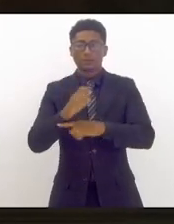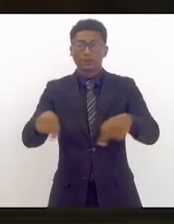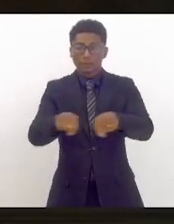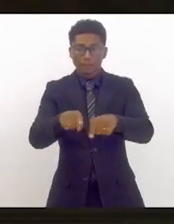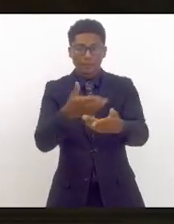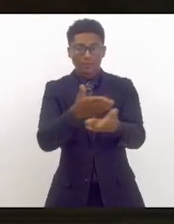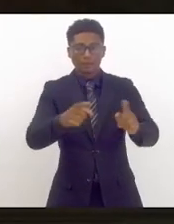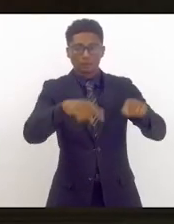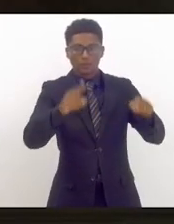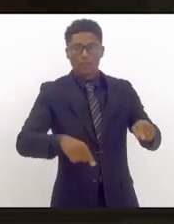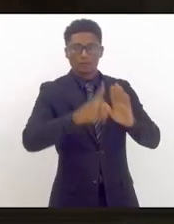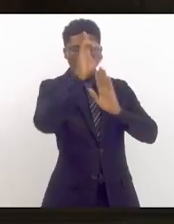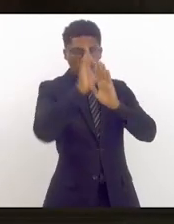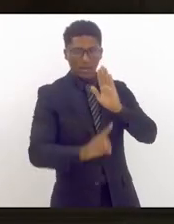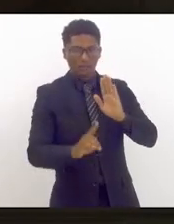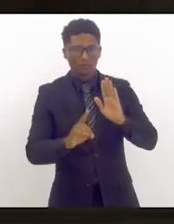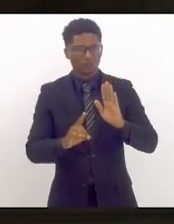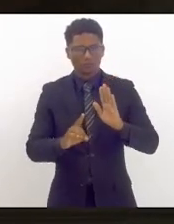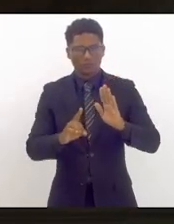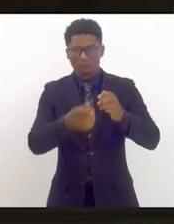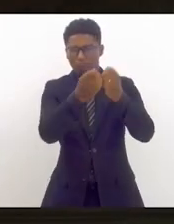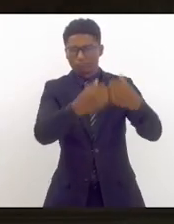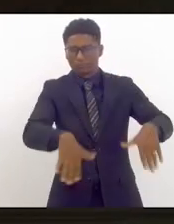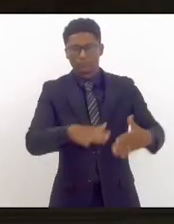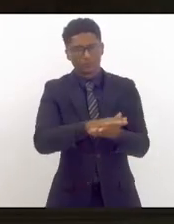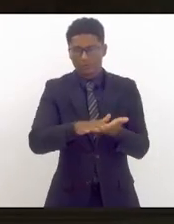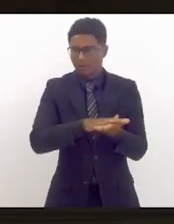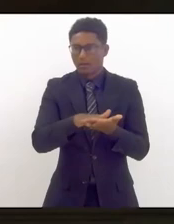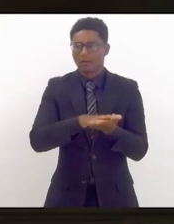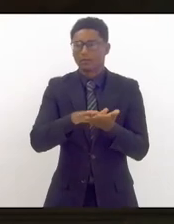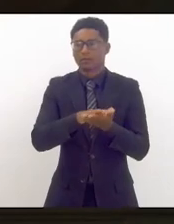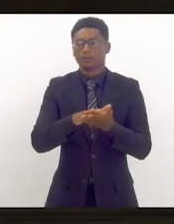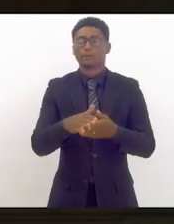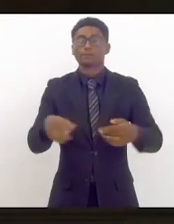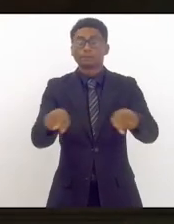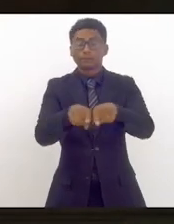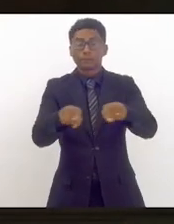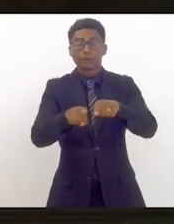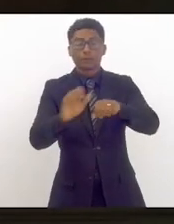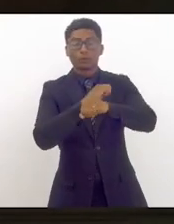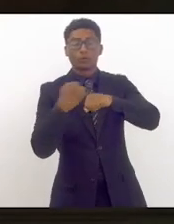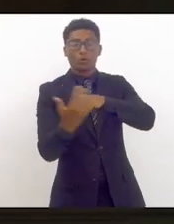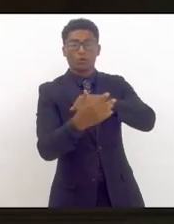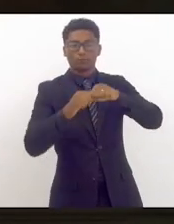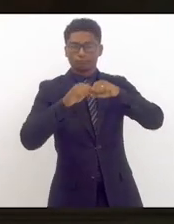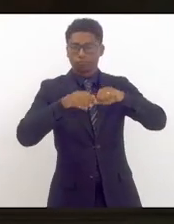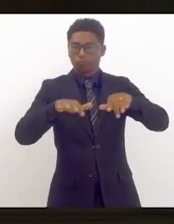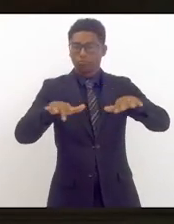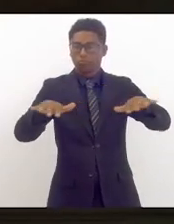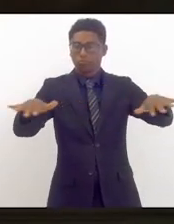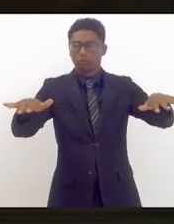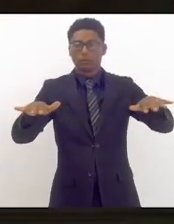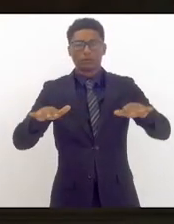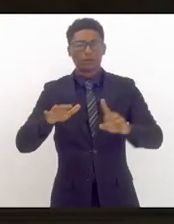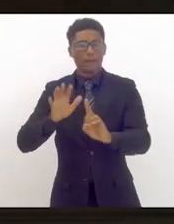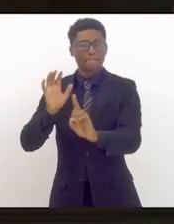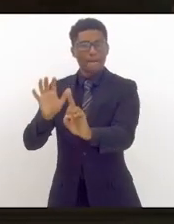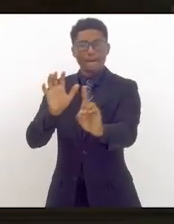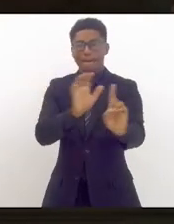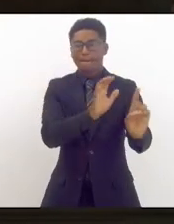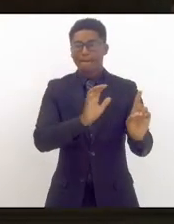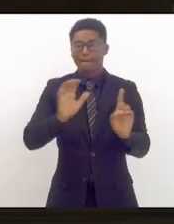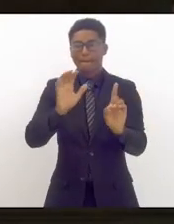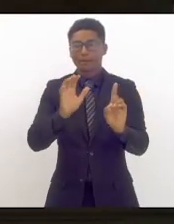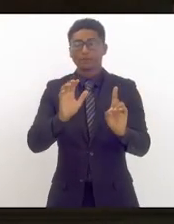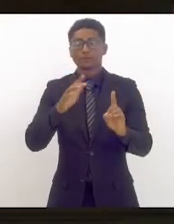servidores. No enfrentamento aos efeitos causados pela pandemia da Covid-19, foi fundamental a criação